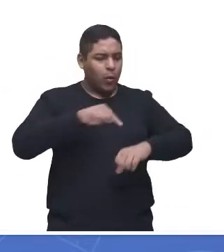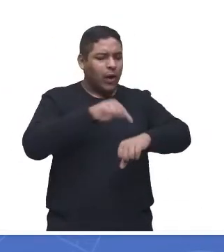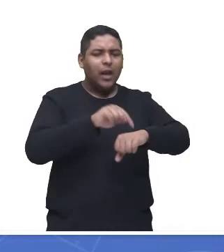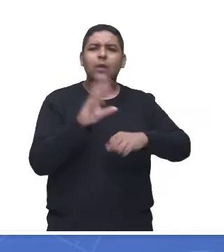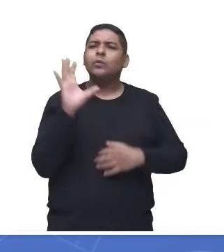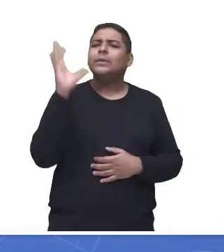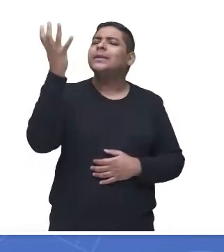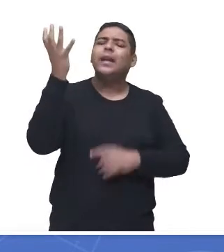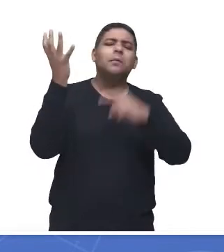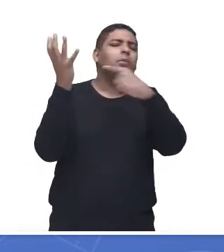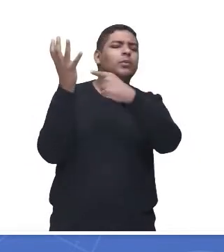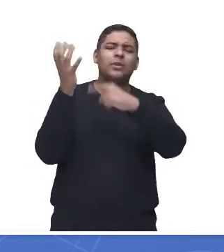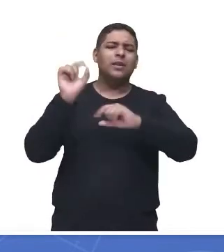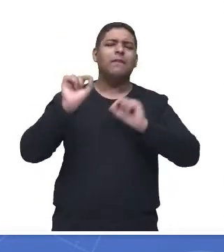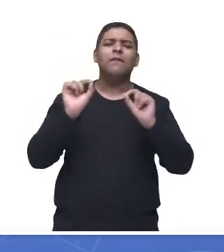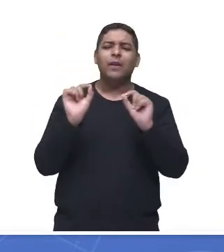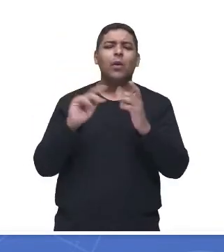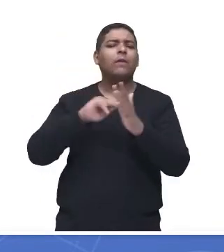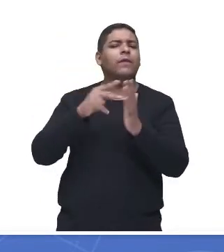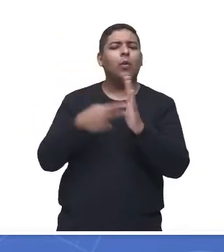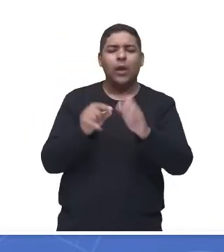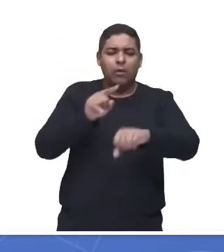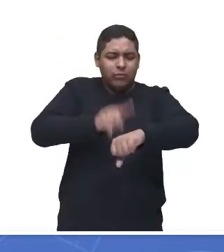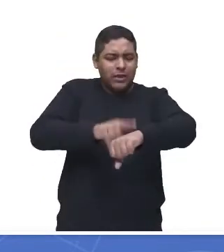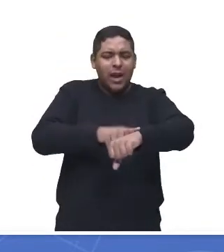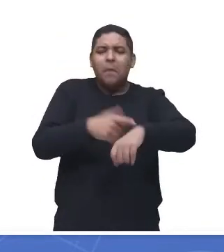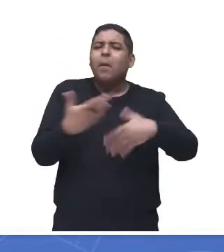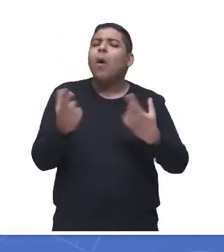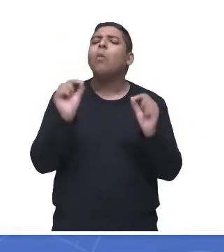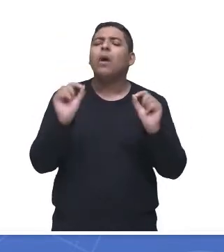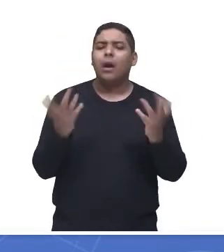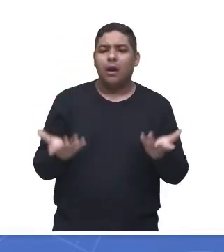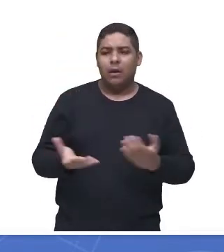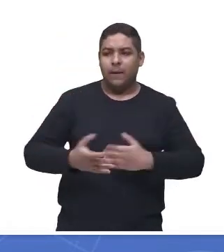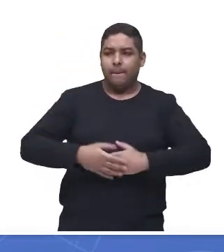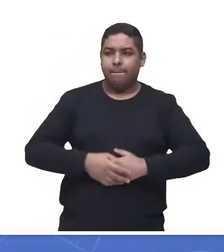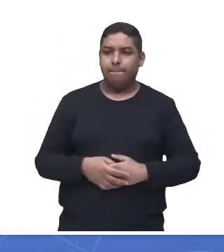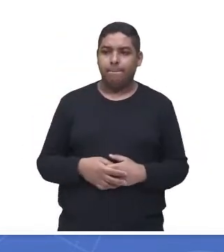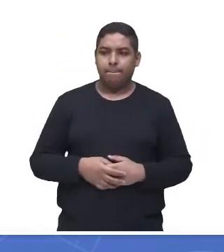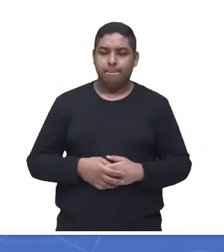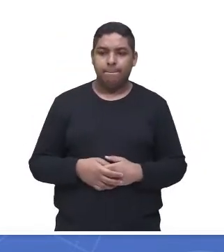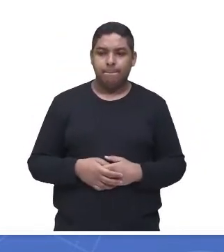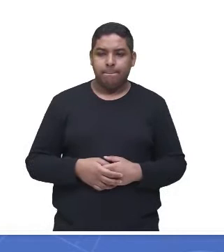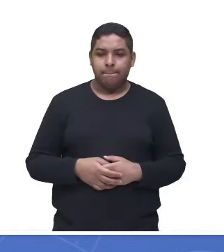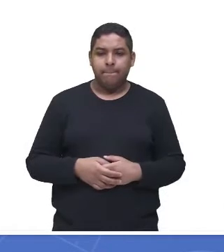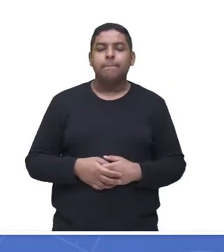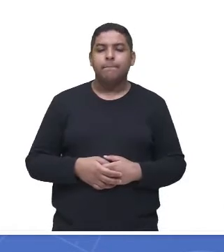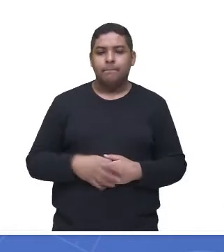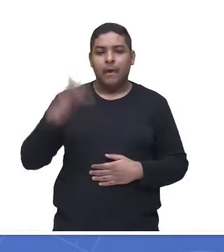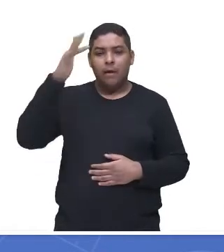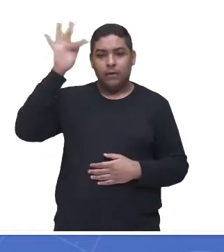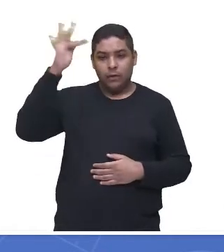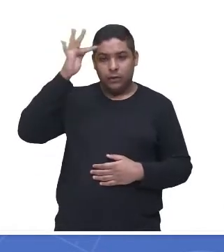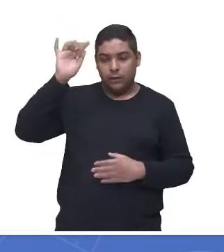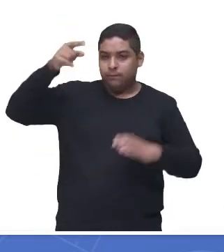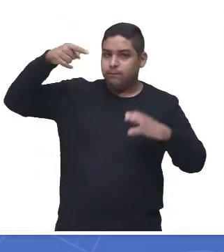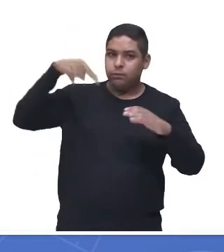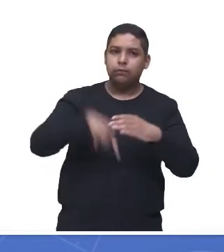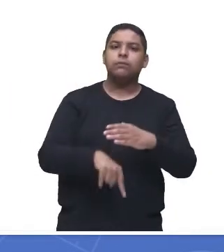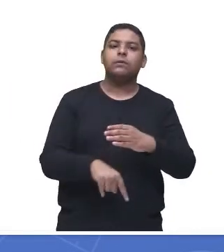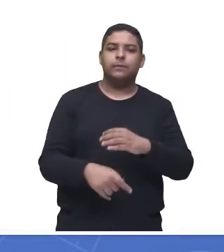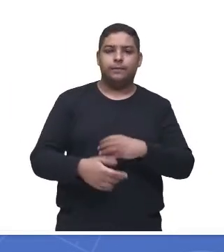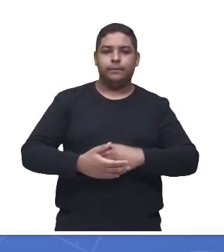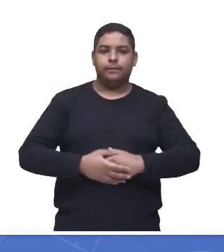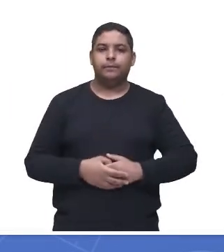tempo. Então, a filosofia ela vai a fundo, né, nessa questão. Outra coisa, vamos lá, continuando.